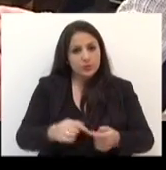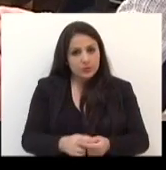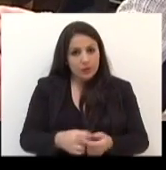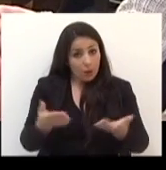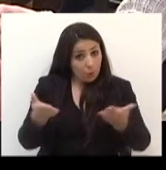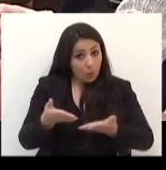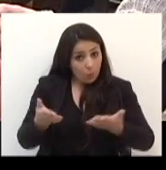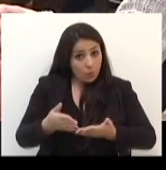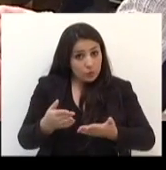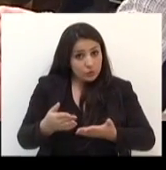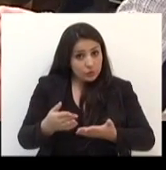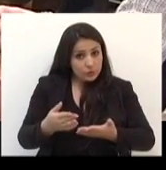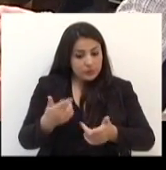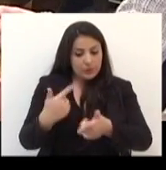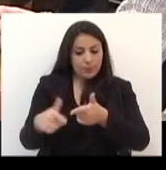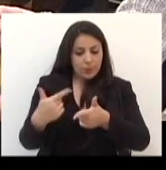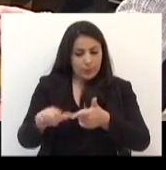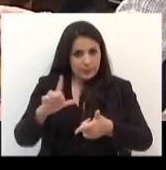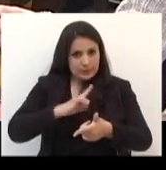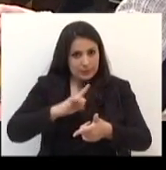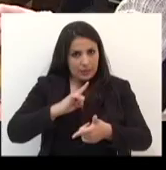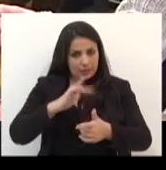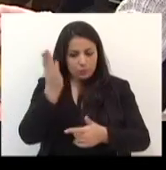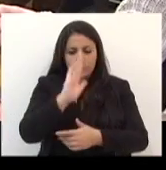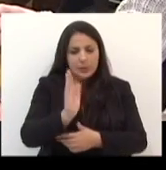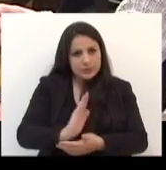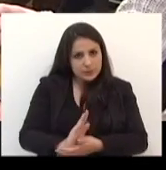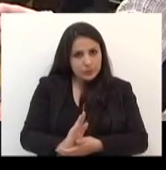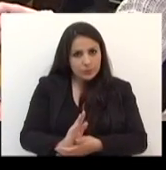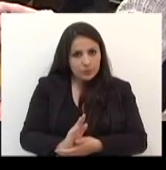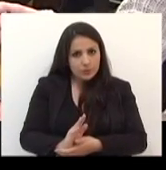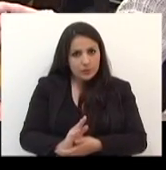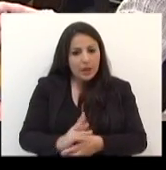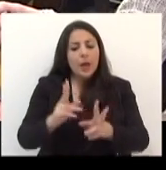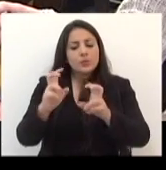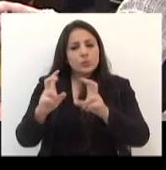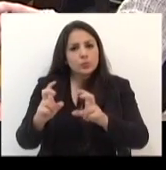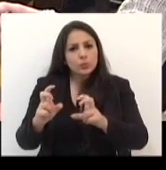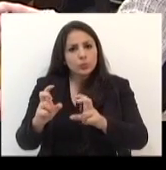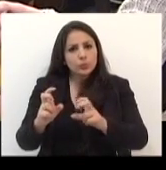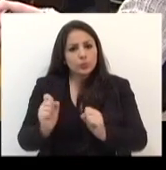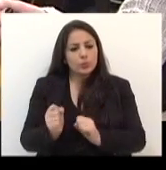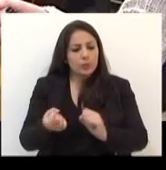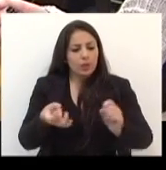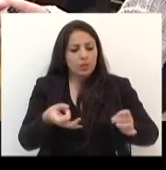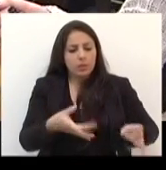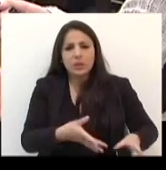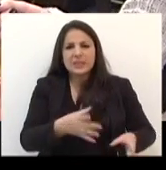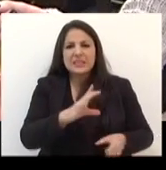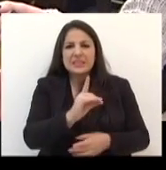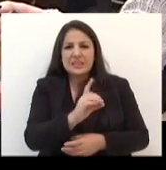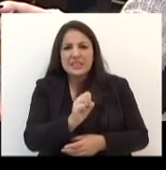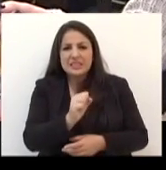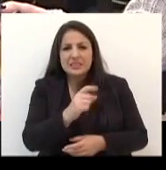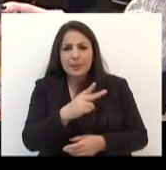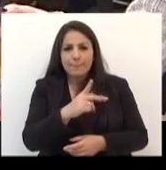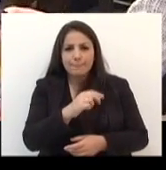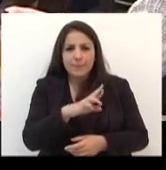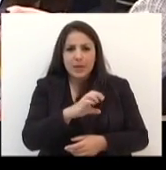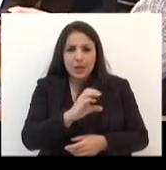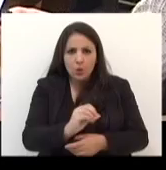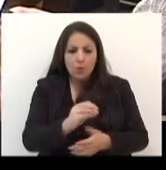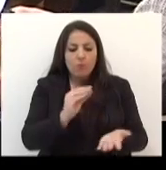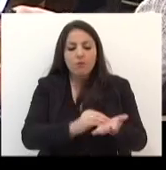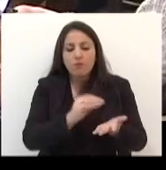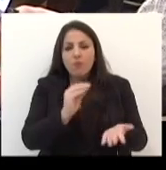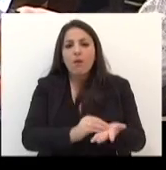hoje, com essa crise que está dentro do nosso país, a questão do desemprego ampliou muito mais a falta de